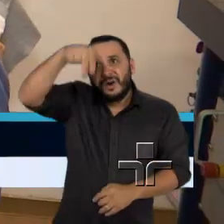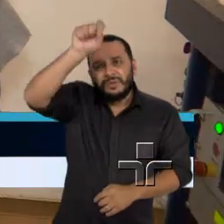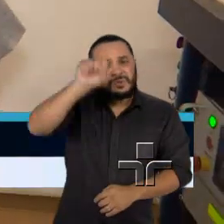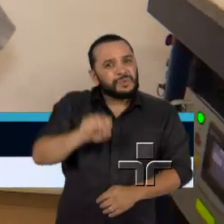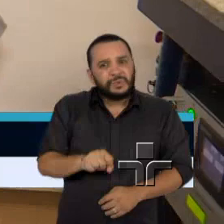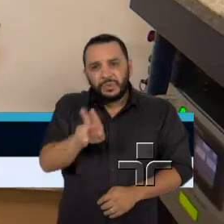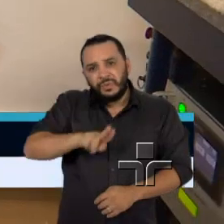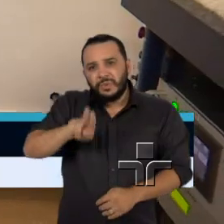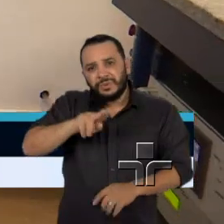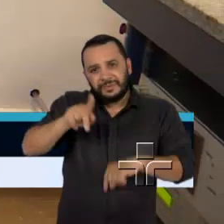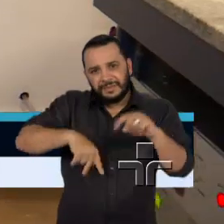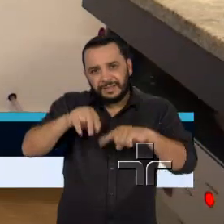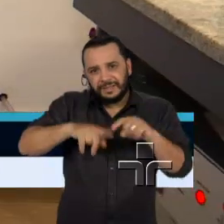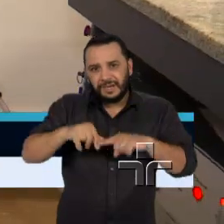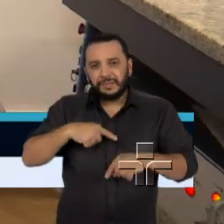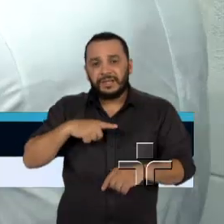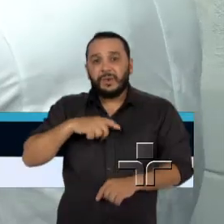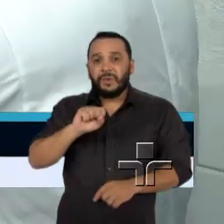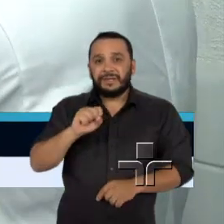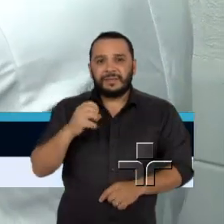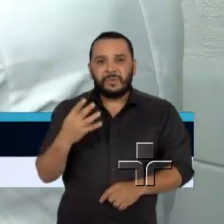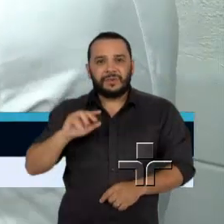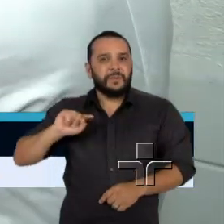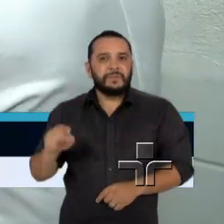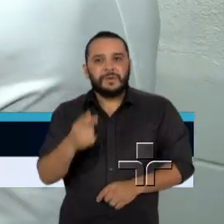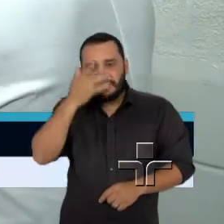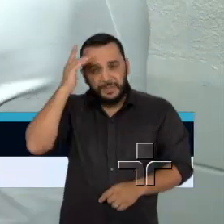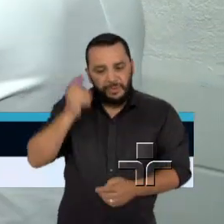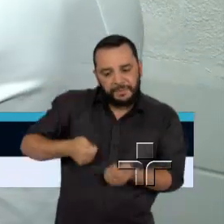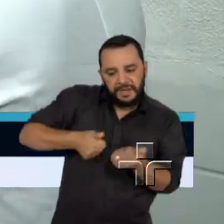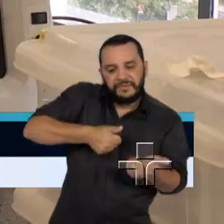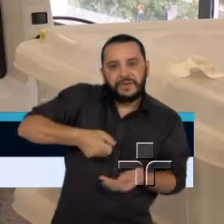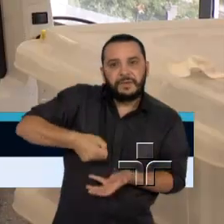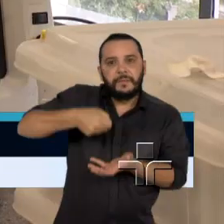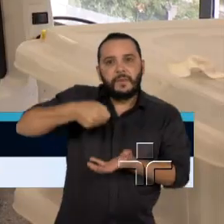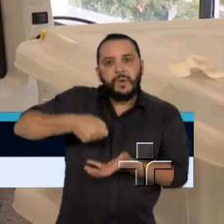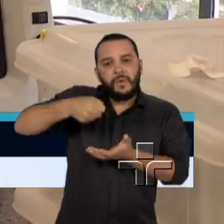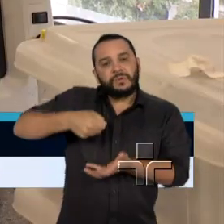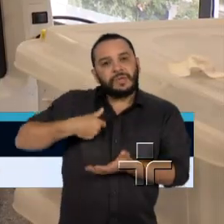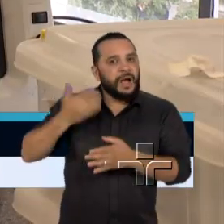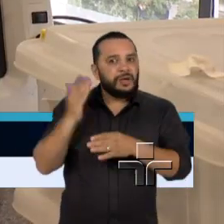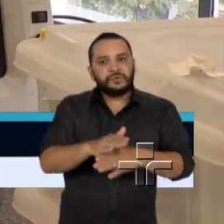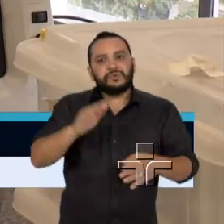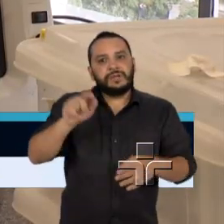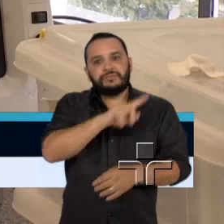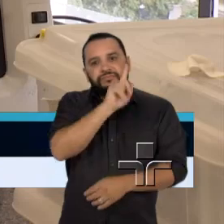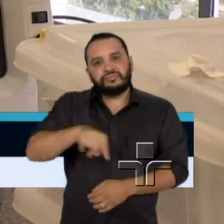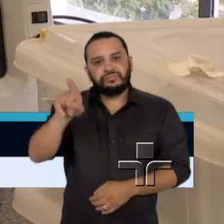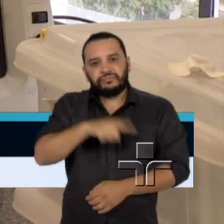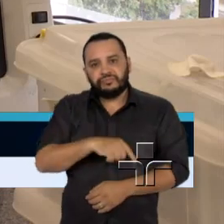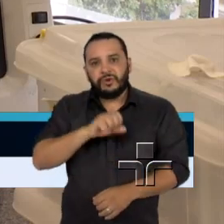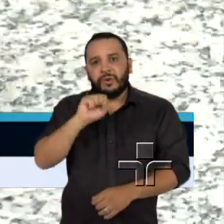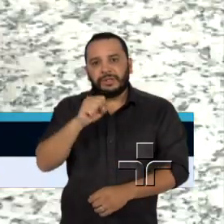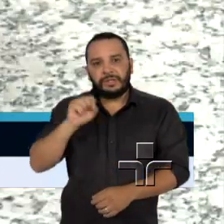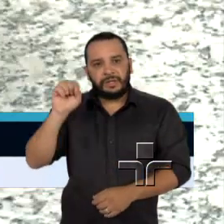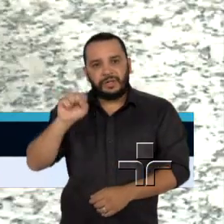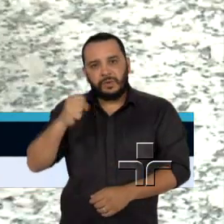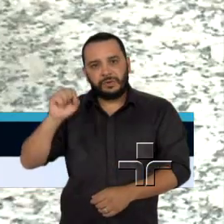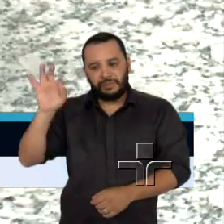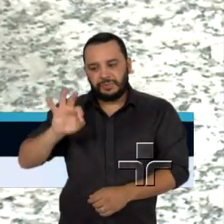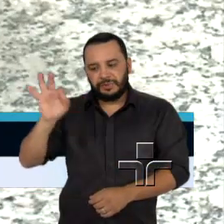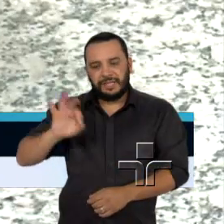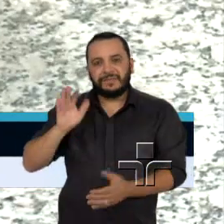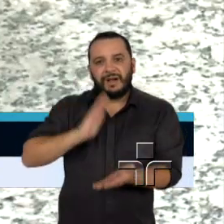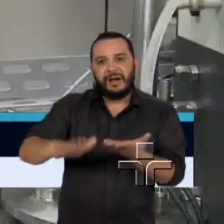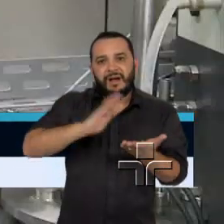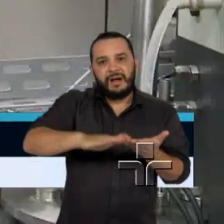como Bruno e Márcio, 84 mil bolsistas correm o risco de ficar sem ajuda de custo. 88% da verba anual do CNPq já foi